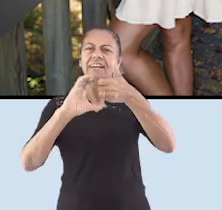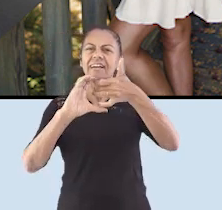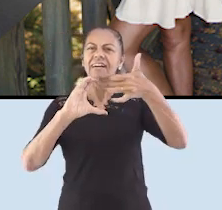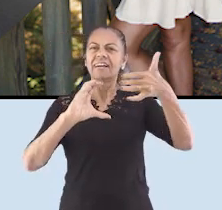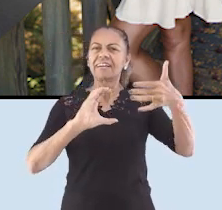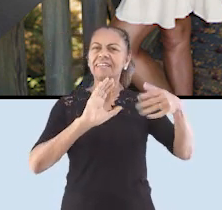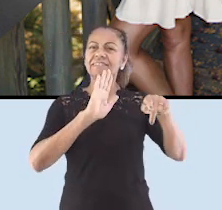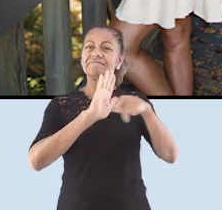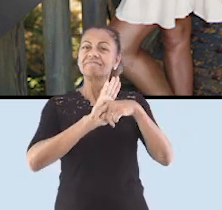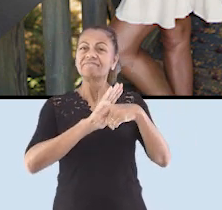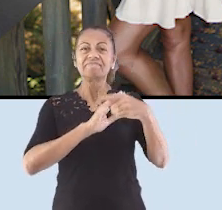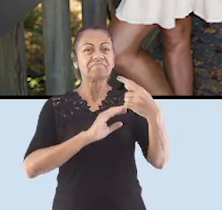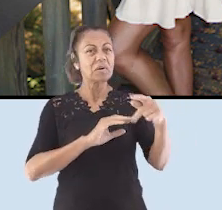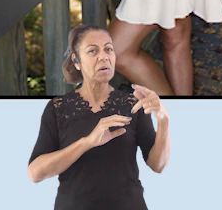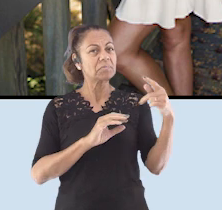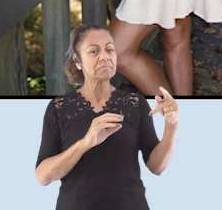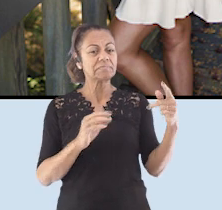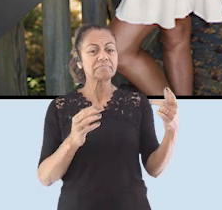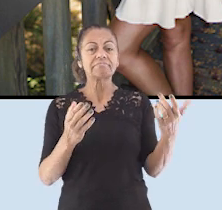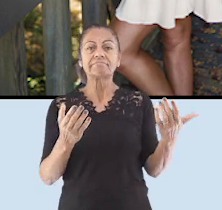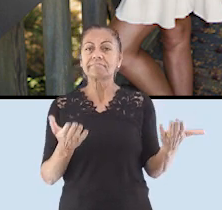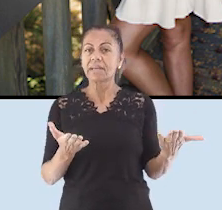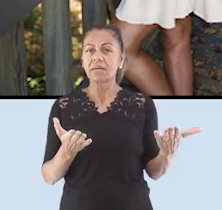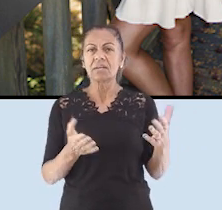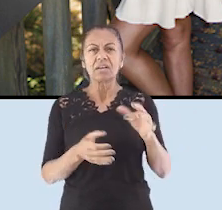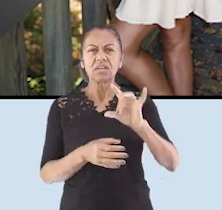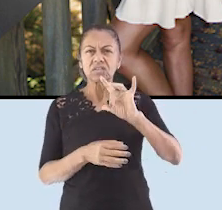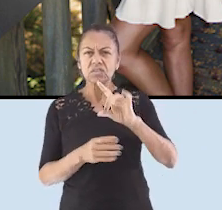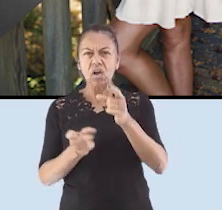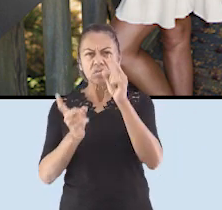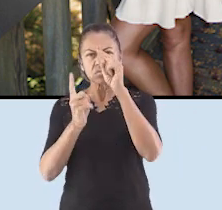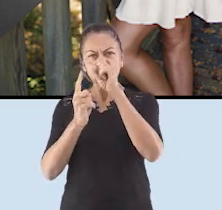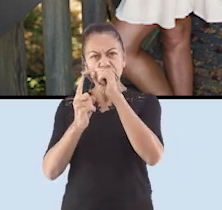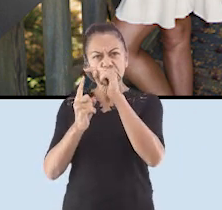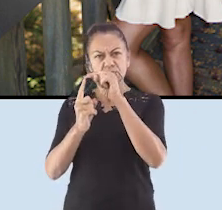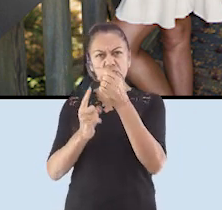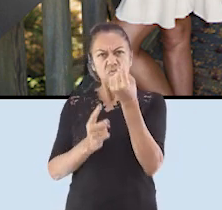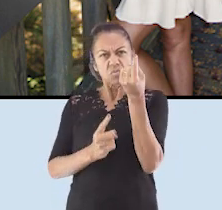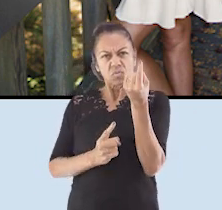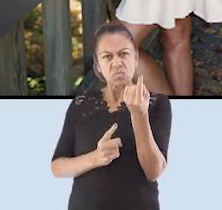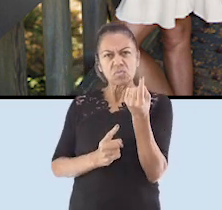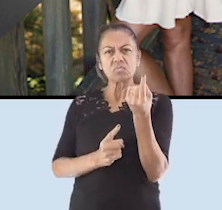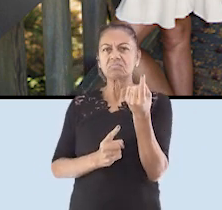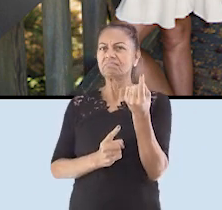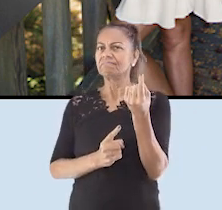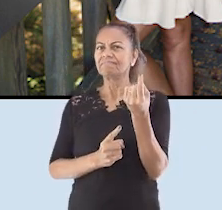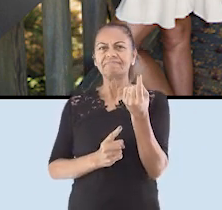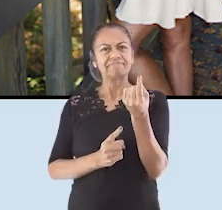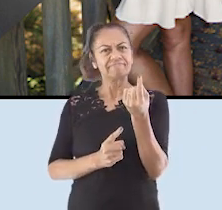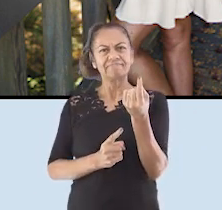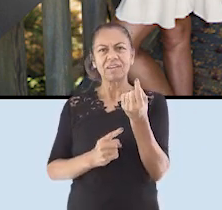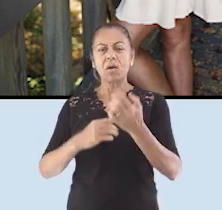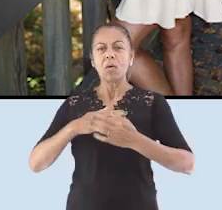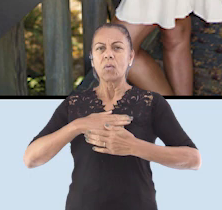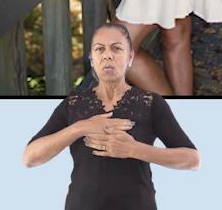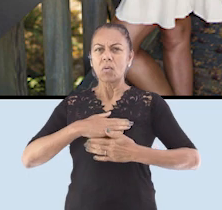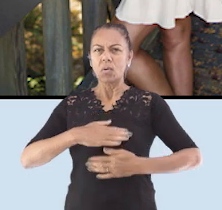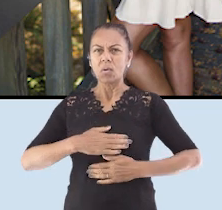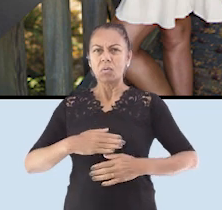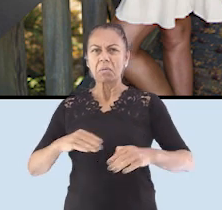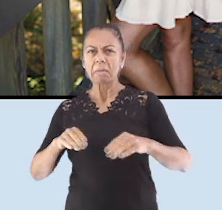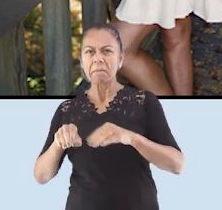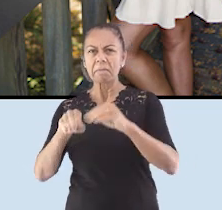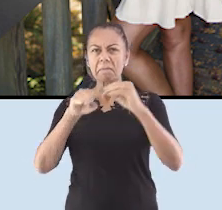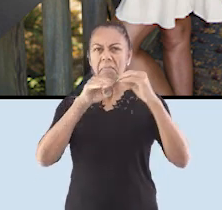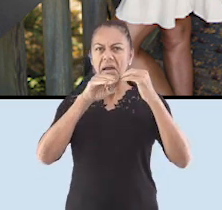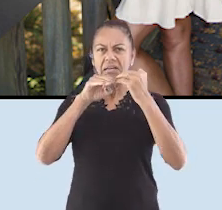pessoas totalmente diferentes, cada um com as suas características, reforçando a ideia de que não